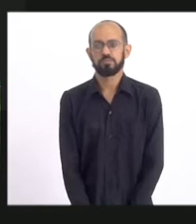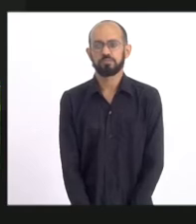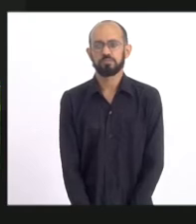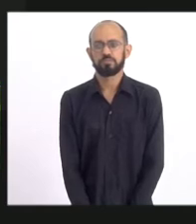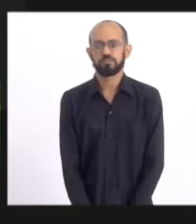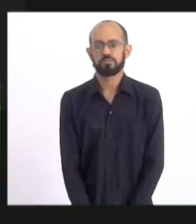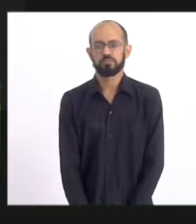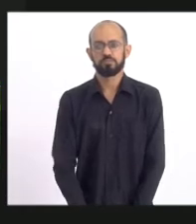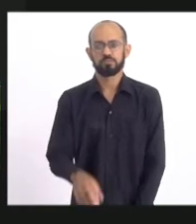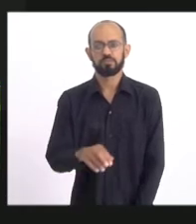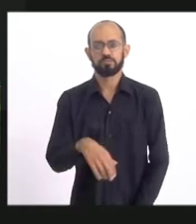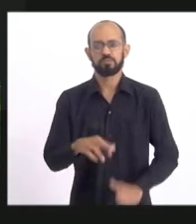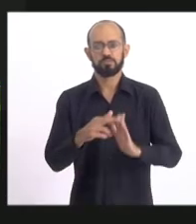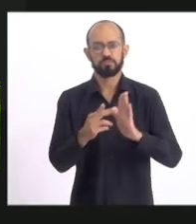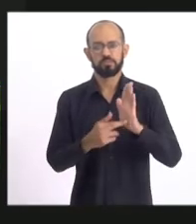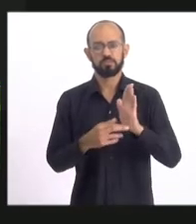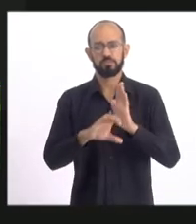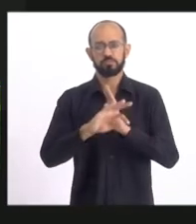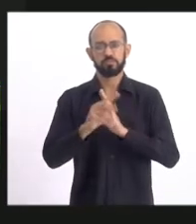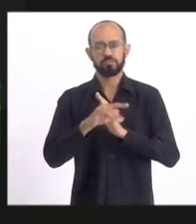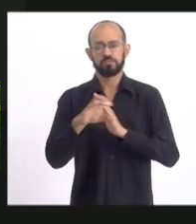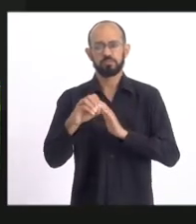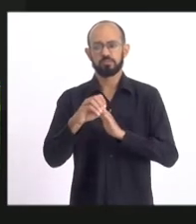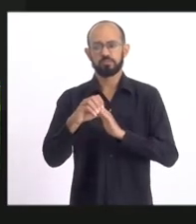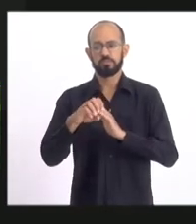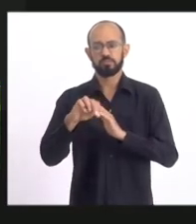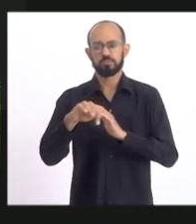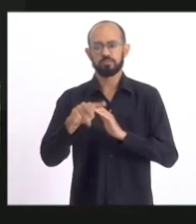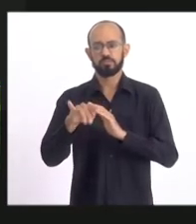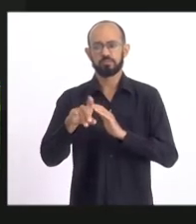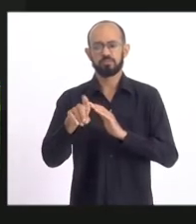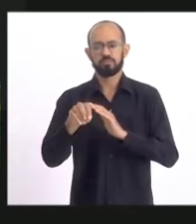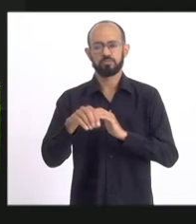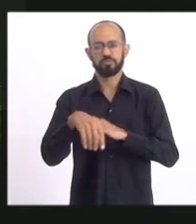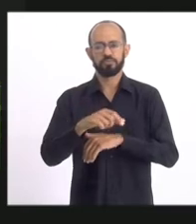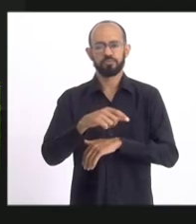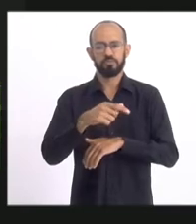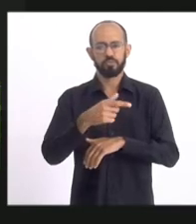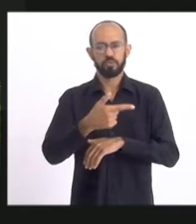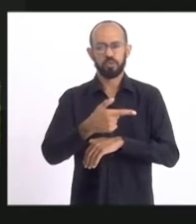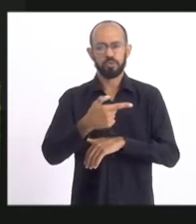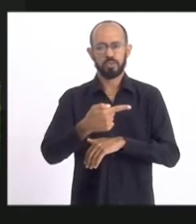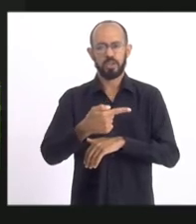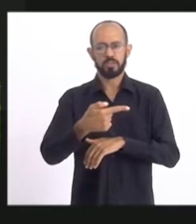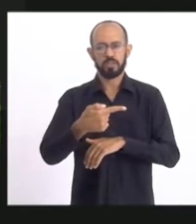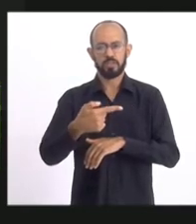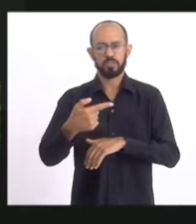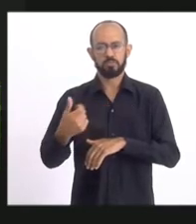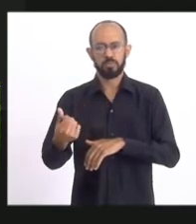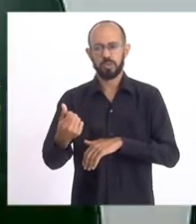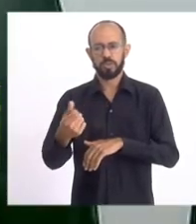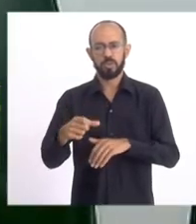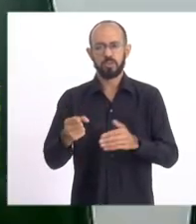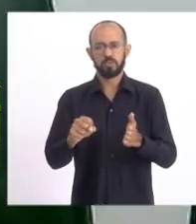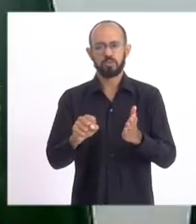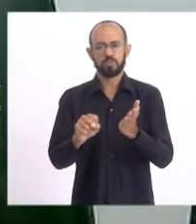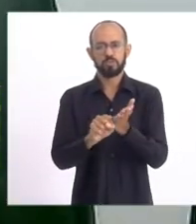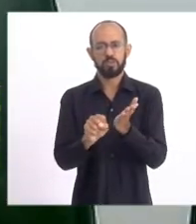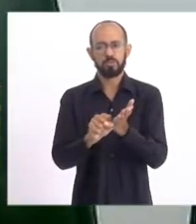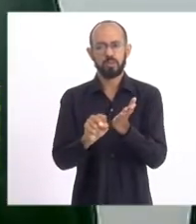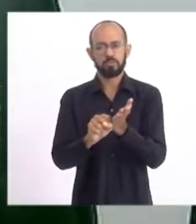62. Relator, deputado Chico Machado, 62. Projeto de lei 2776 de 2020, autoria do deputado Samuel Malafaia, aparecer